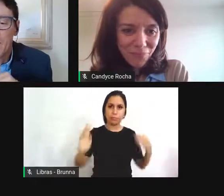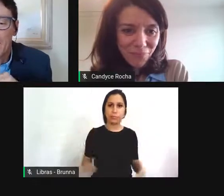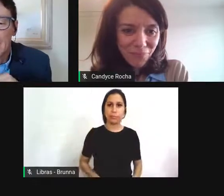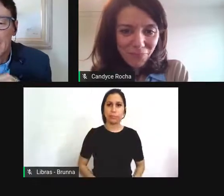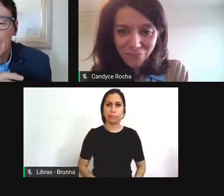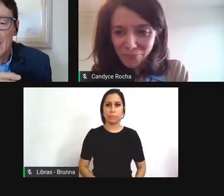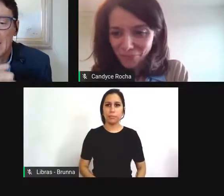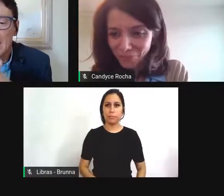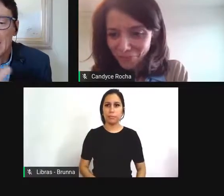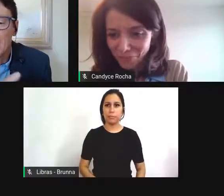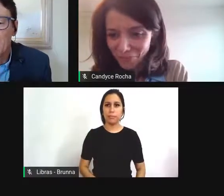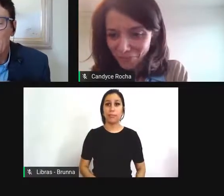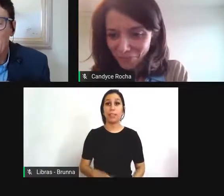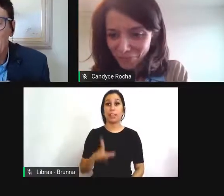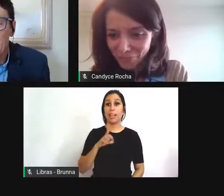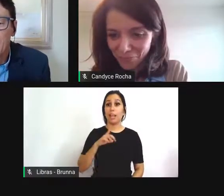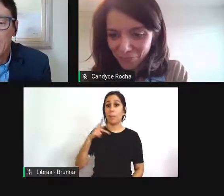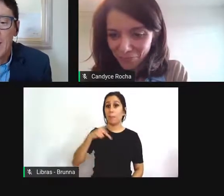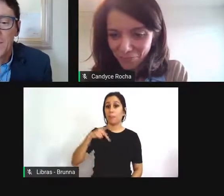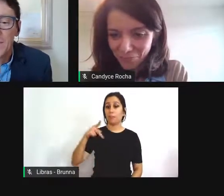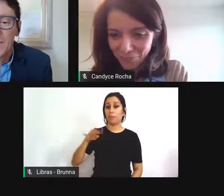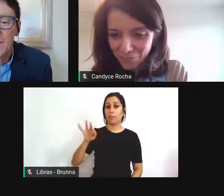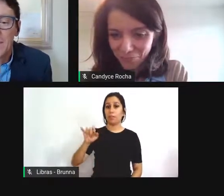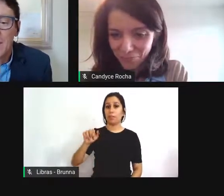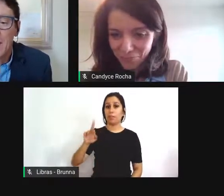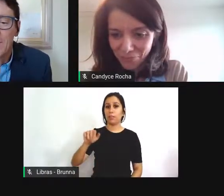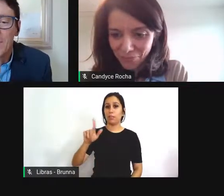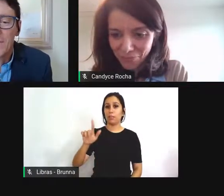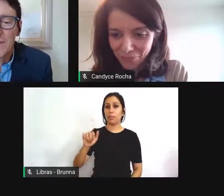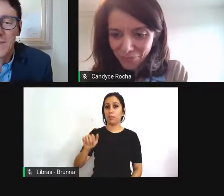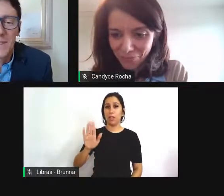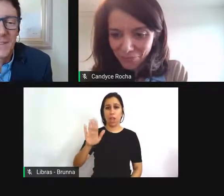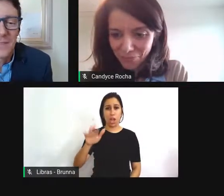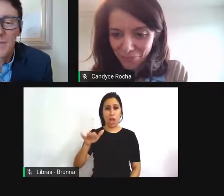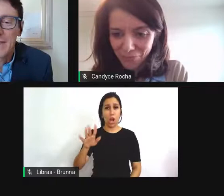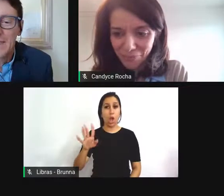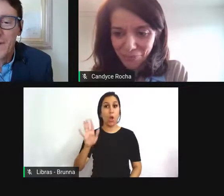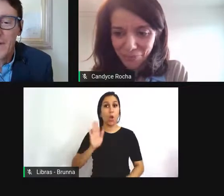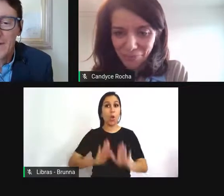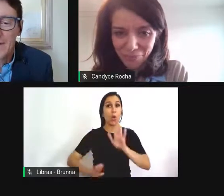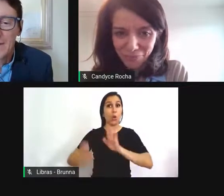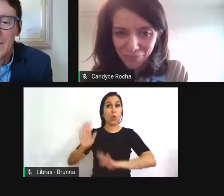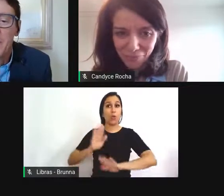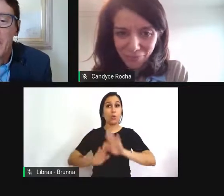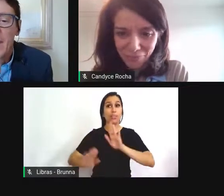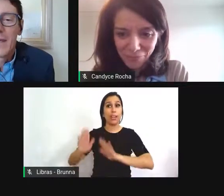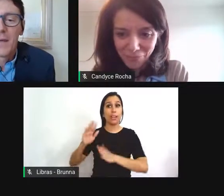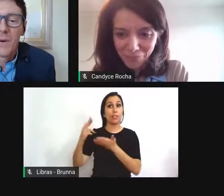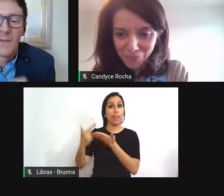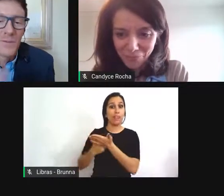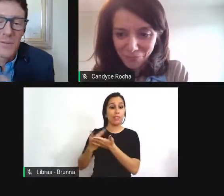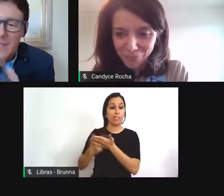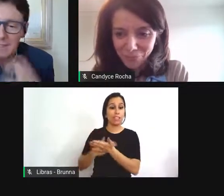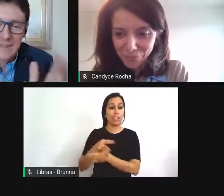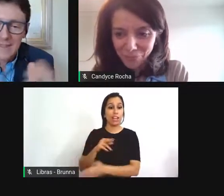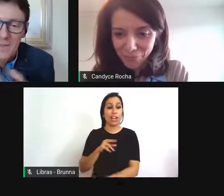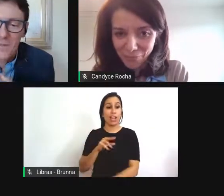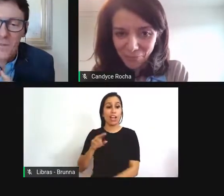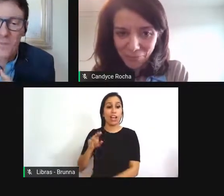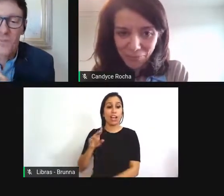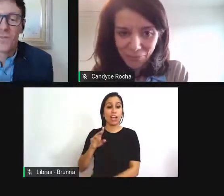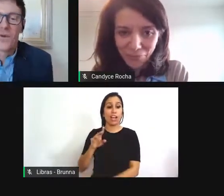Fernando aqui. Tem um comentário da professora Terezinha que diz: olha, pessoal, mas cuidado com as revistas ditas predatórias,